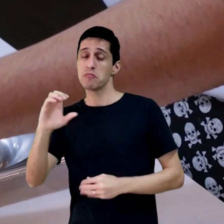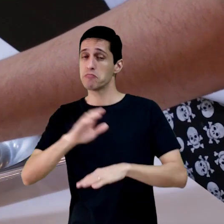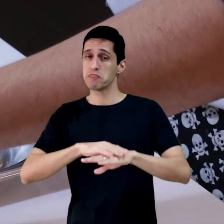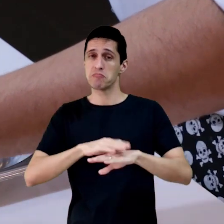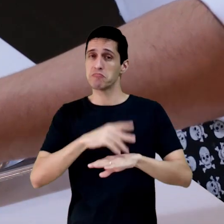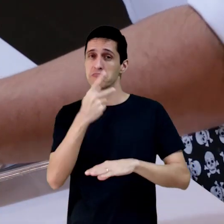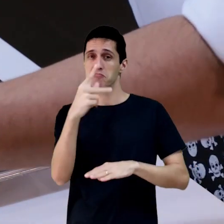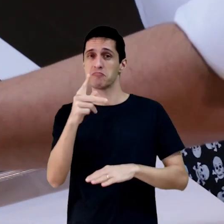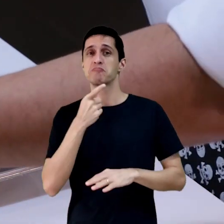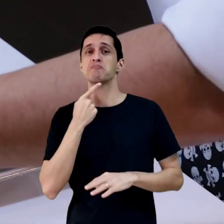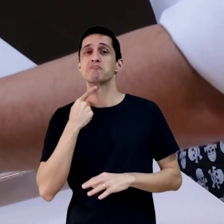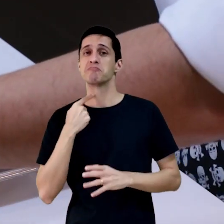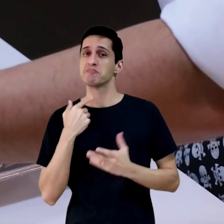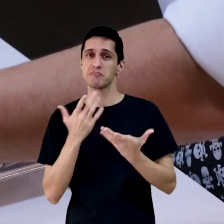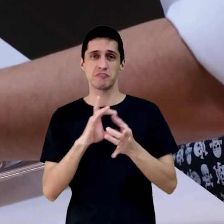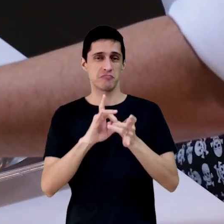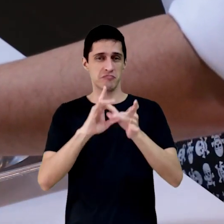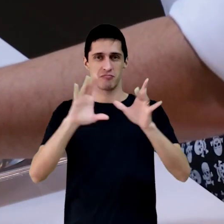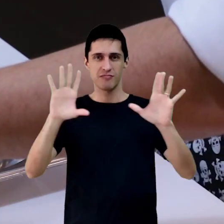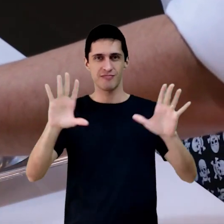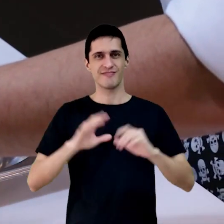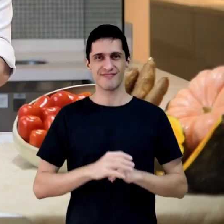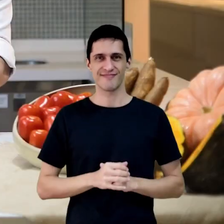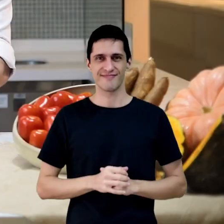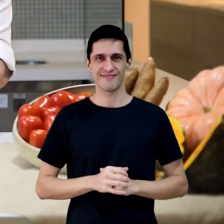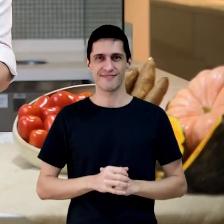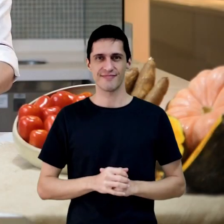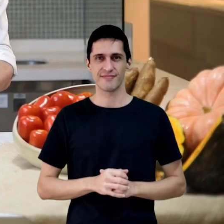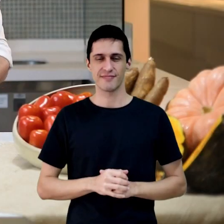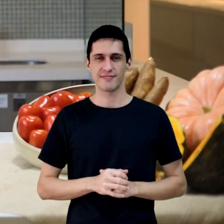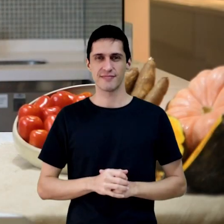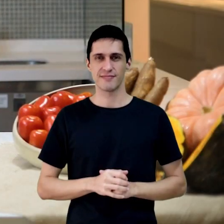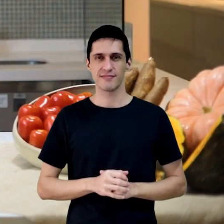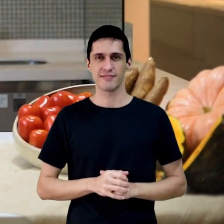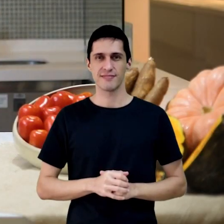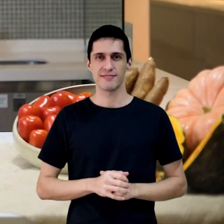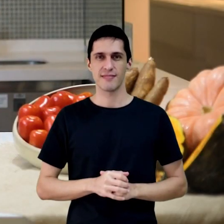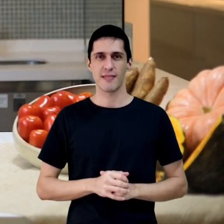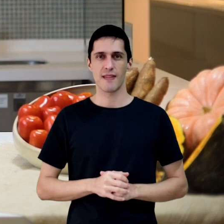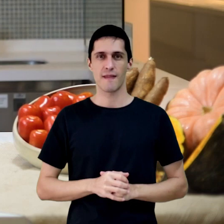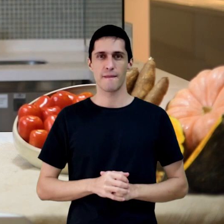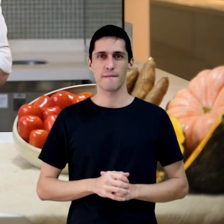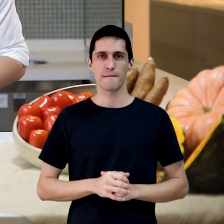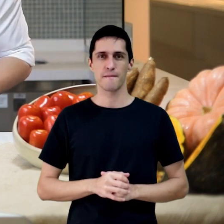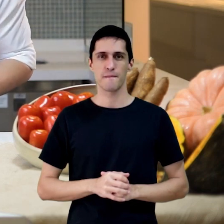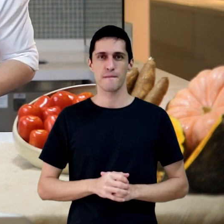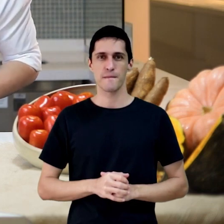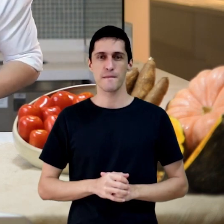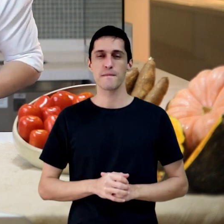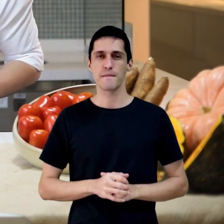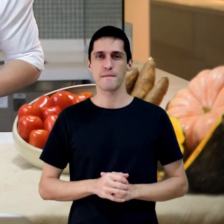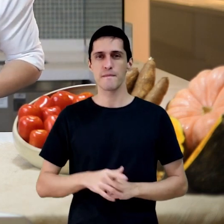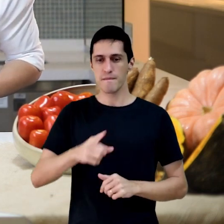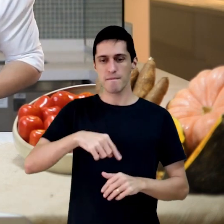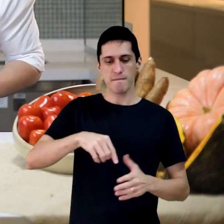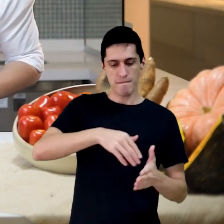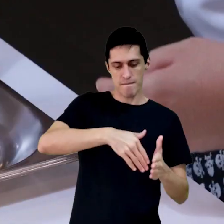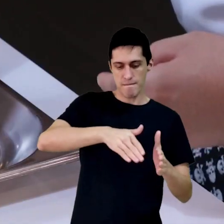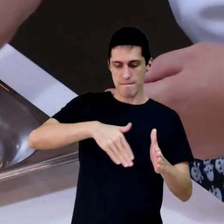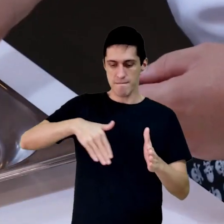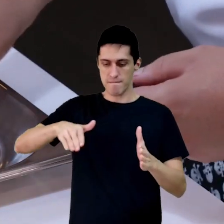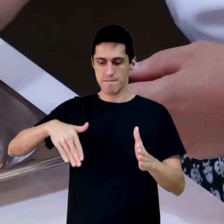critério de vocês aí na hora de montar o prato junto com a família de vocês. Então aqui dá uma espalhada.